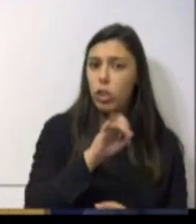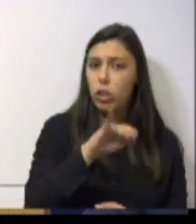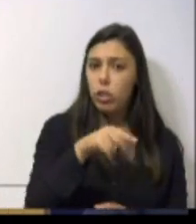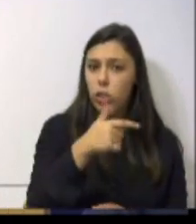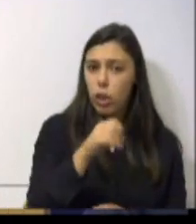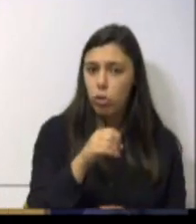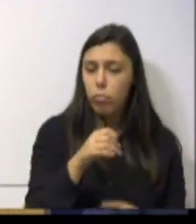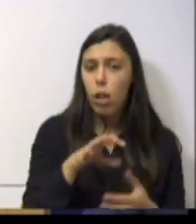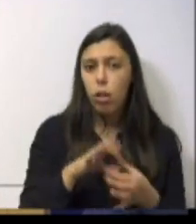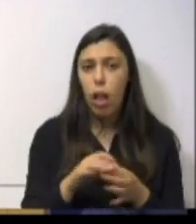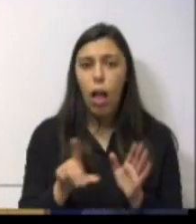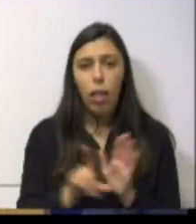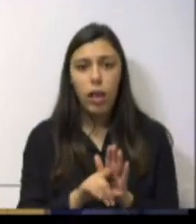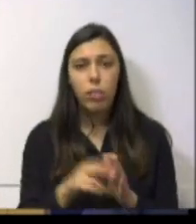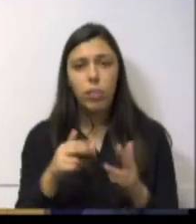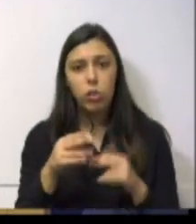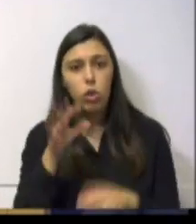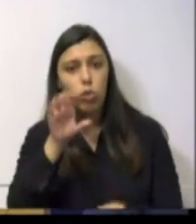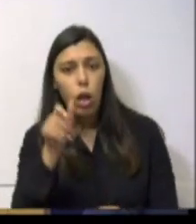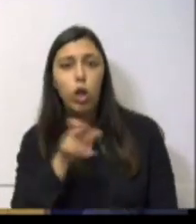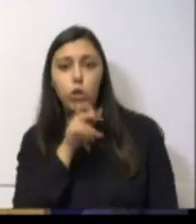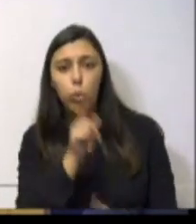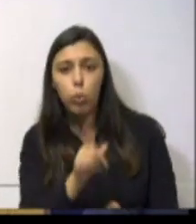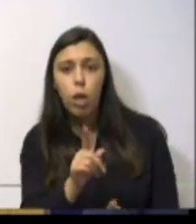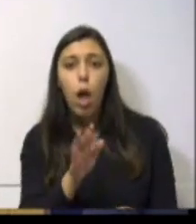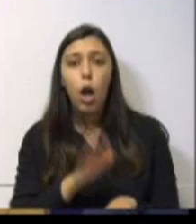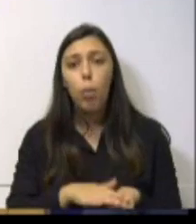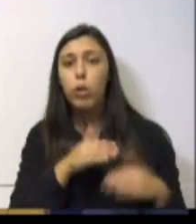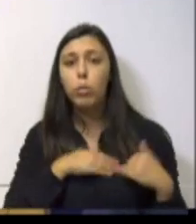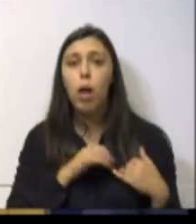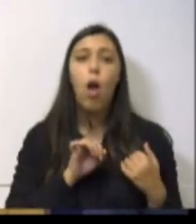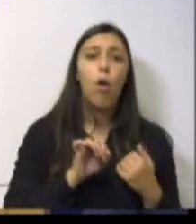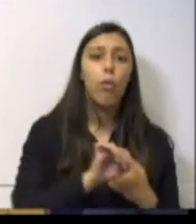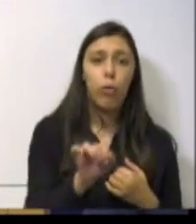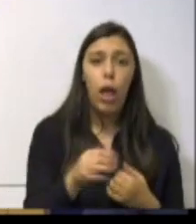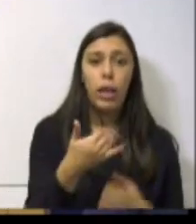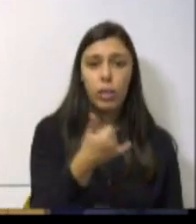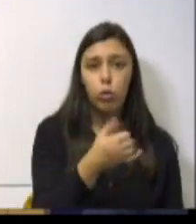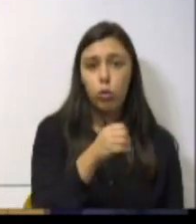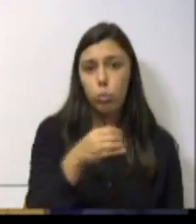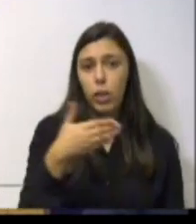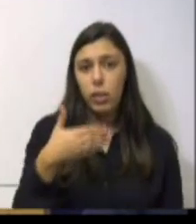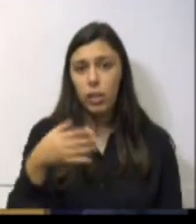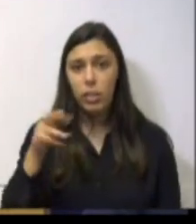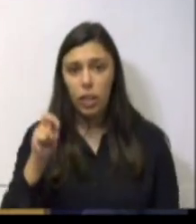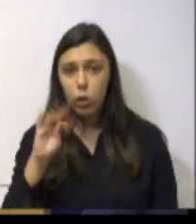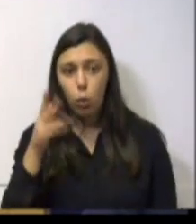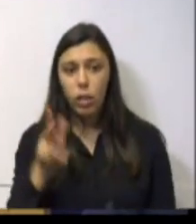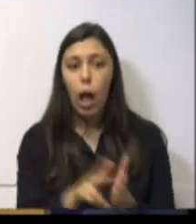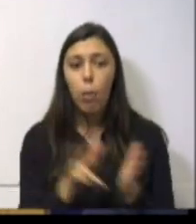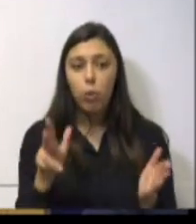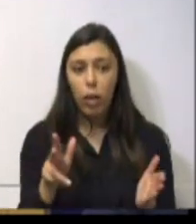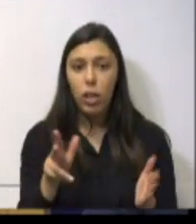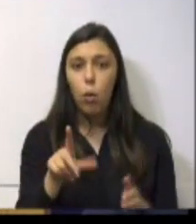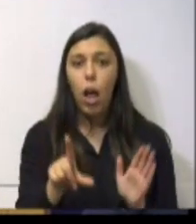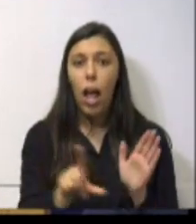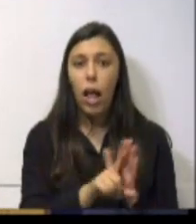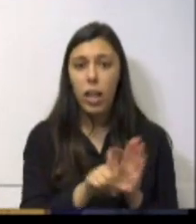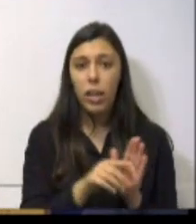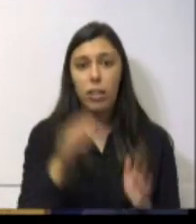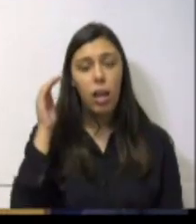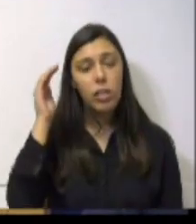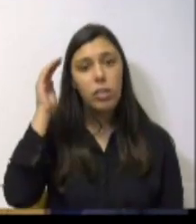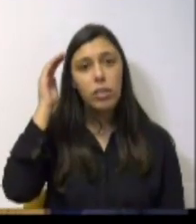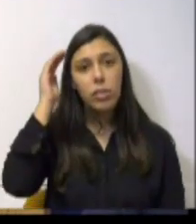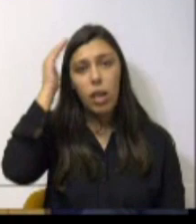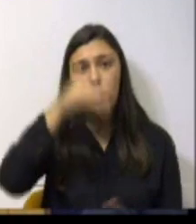Regionais. E não responde porque a responsabilidade é vossa. Em 2013, quando aprovaram esta lei na Assembleia da República, não teve os